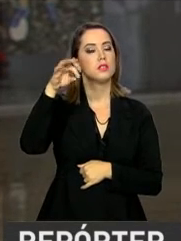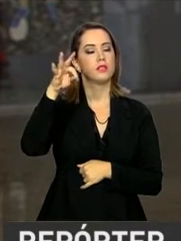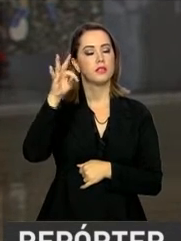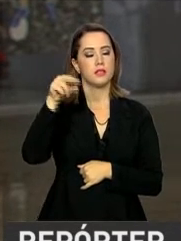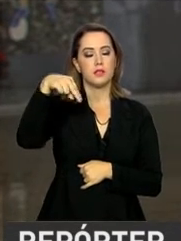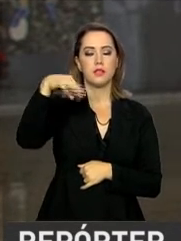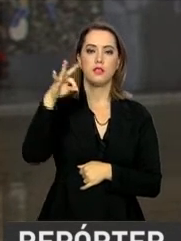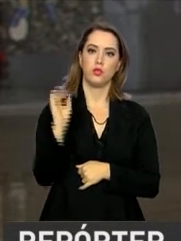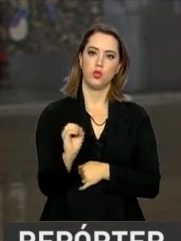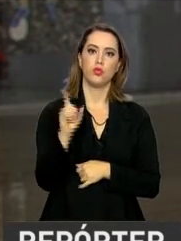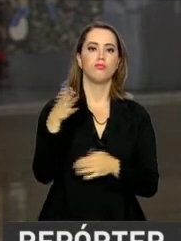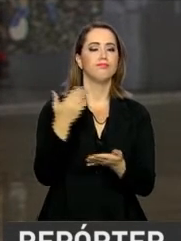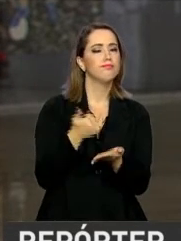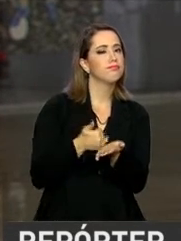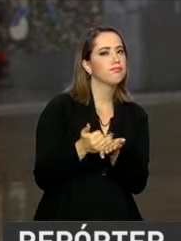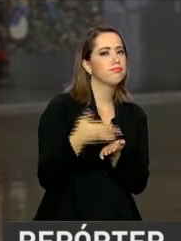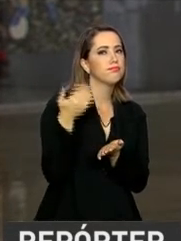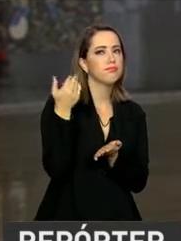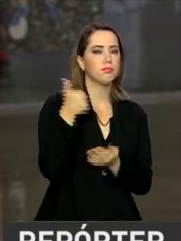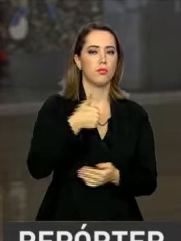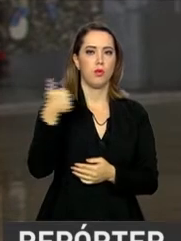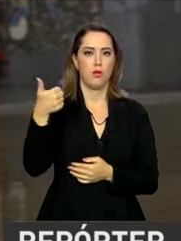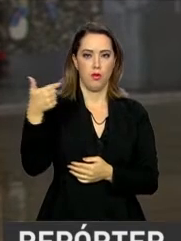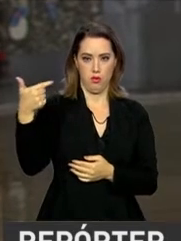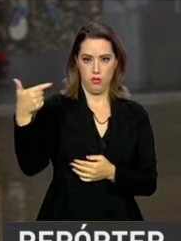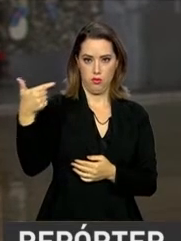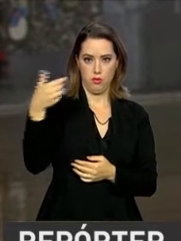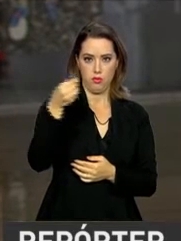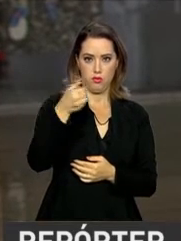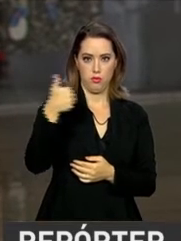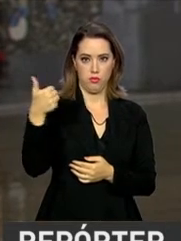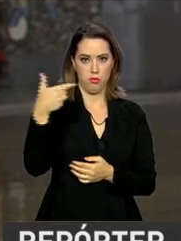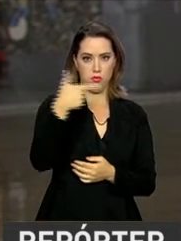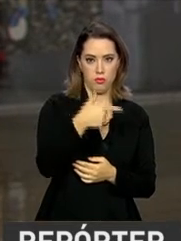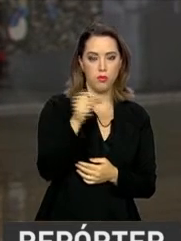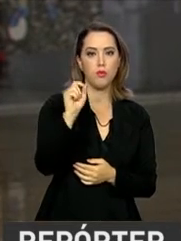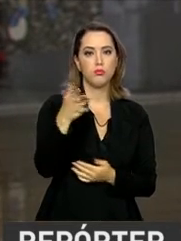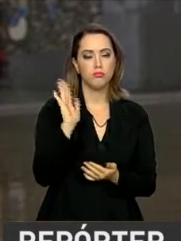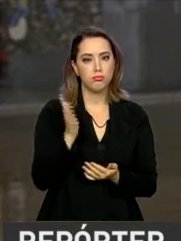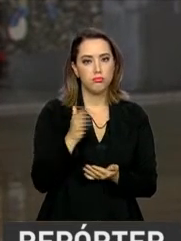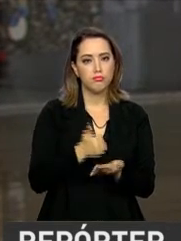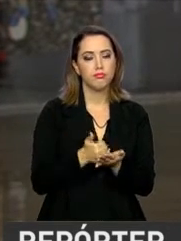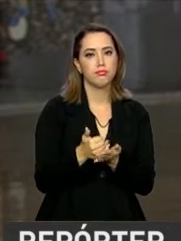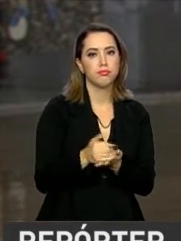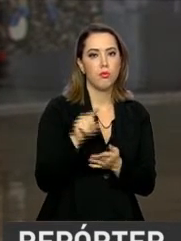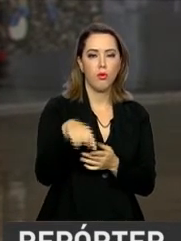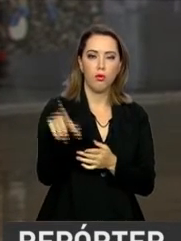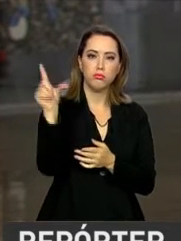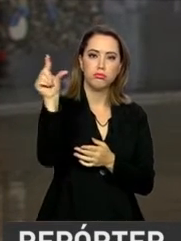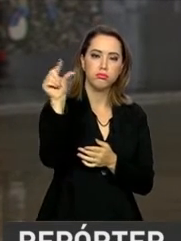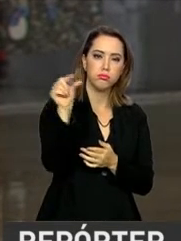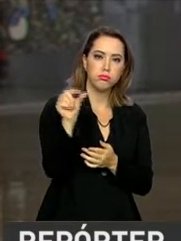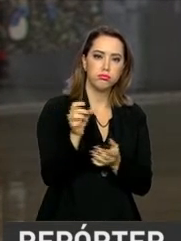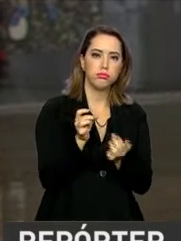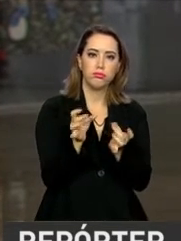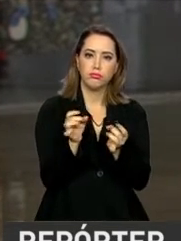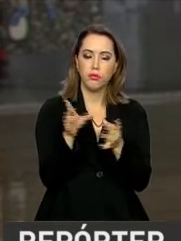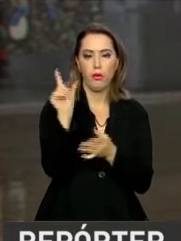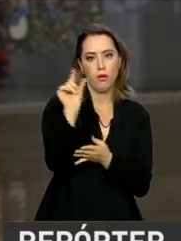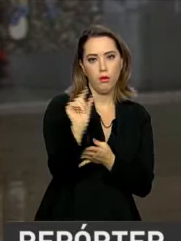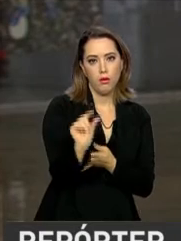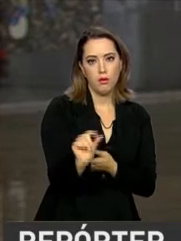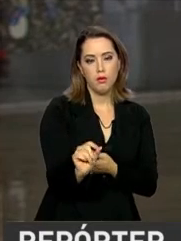2012 essas lâmpadas incandescentes que são aquelas que consomem mais energia nos vêm sendo retiradas do mercado